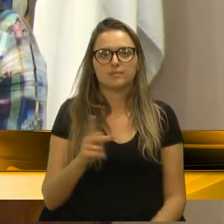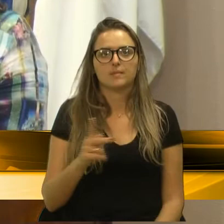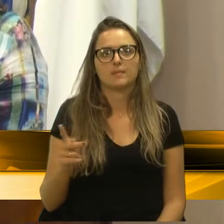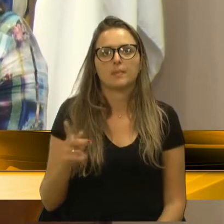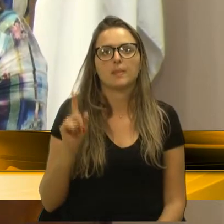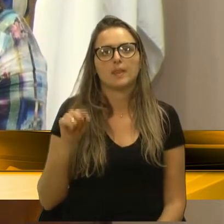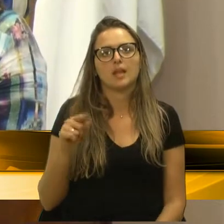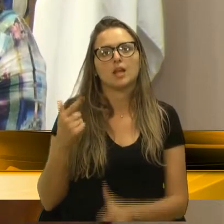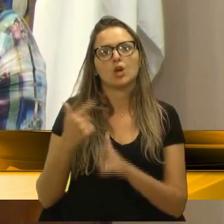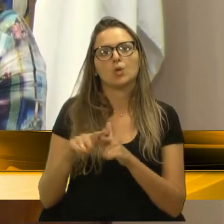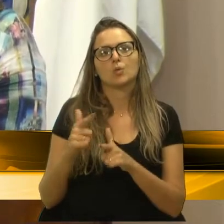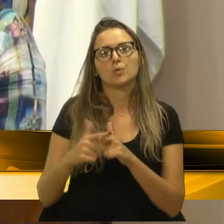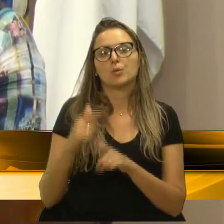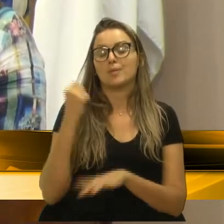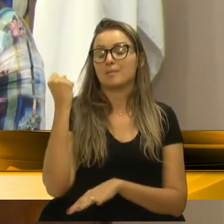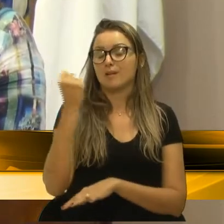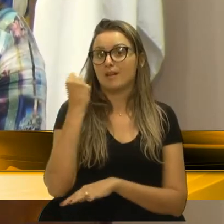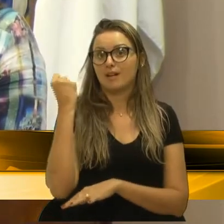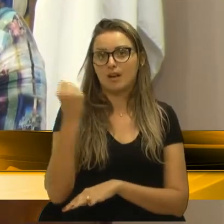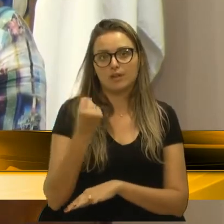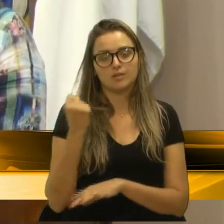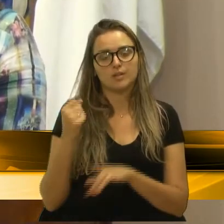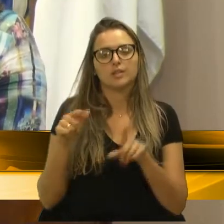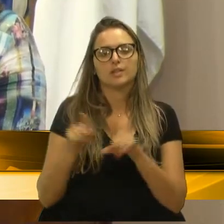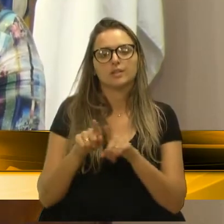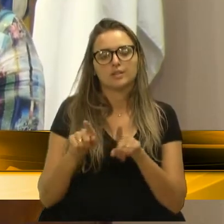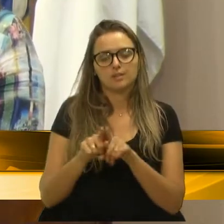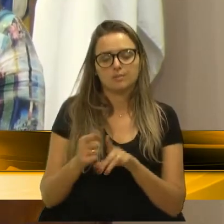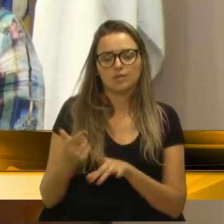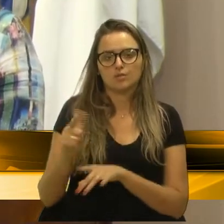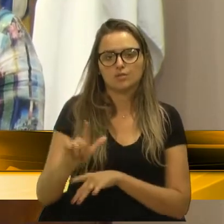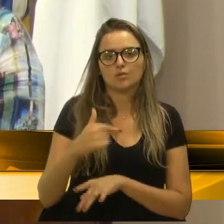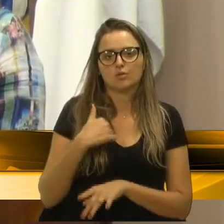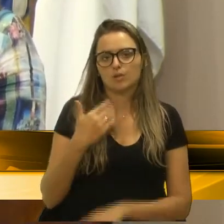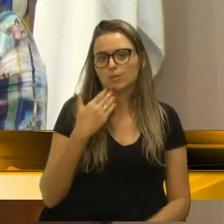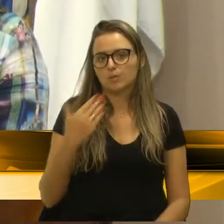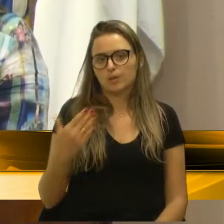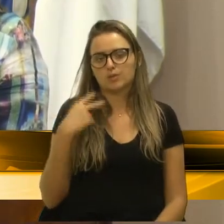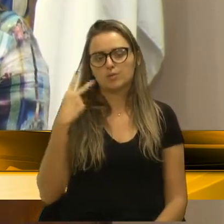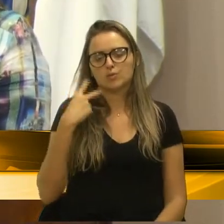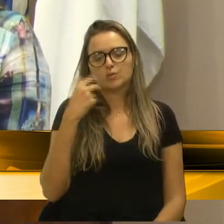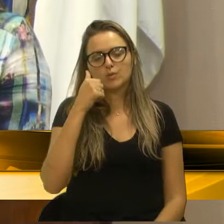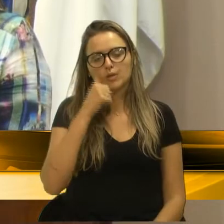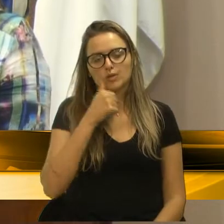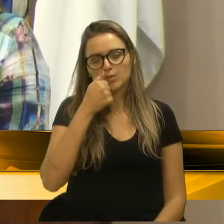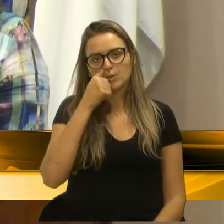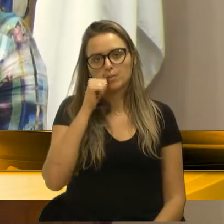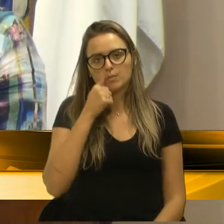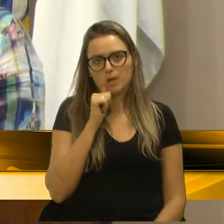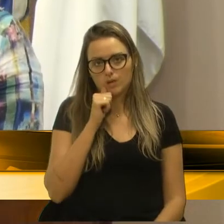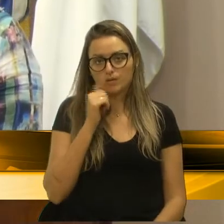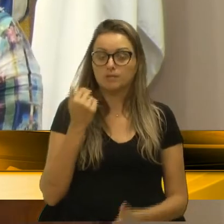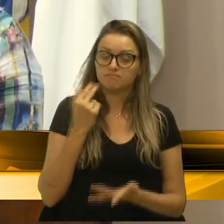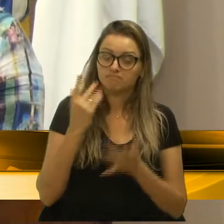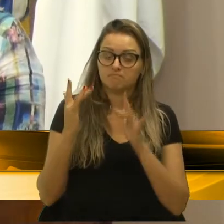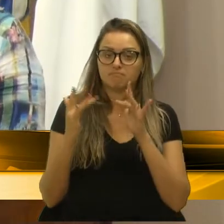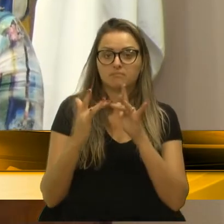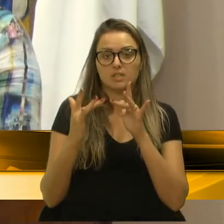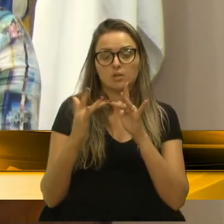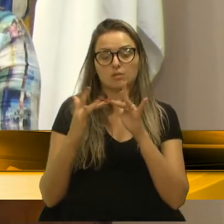um problema muito grave. Então, também, novamente, peço para a vereadora Paula, que veja junto à 4ª